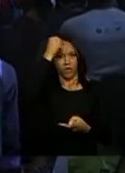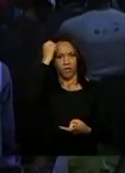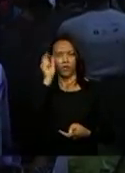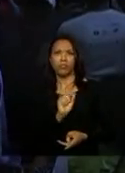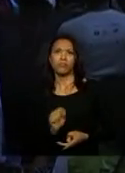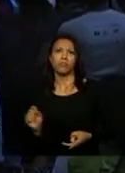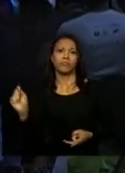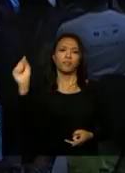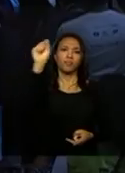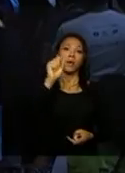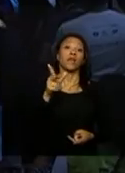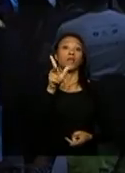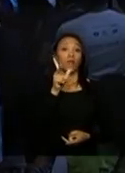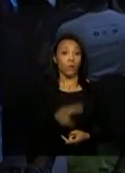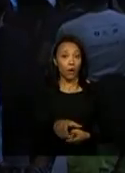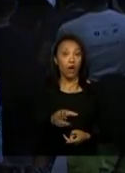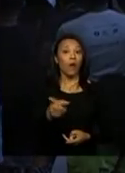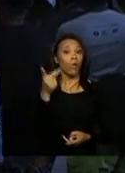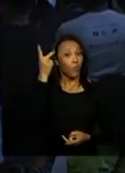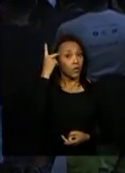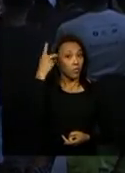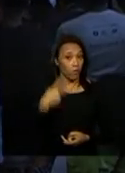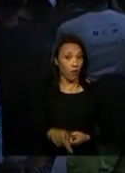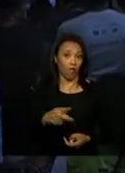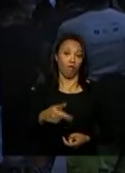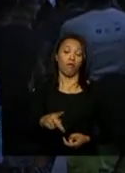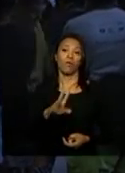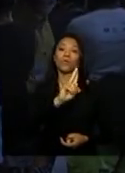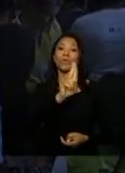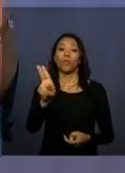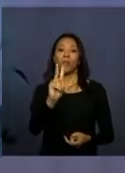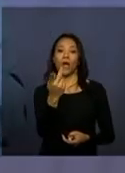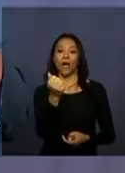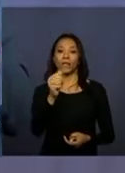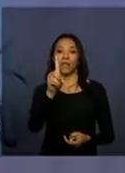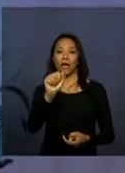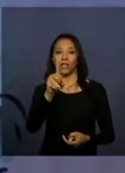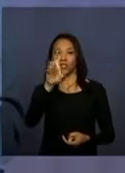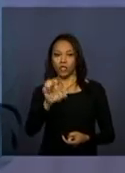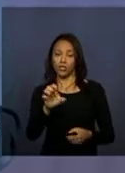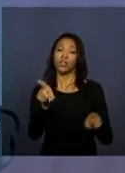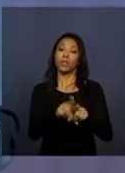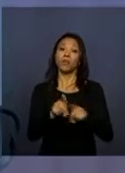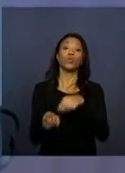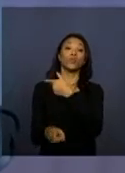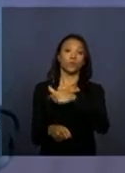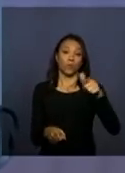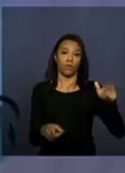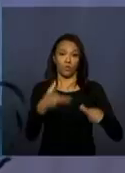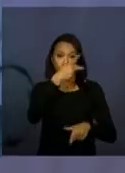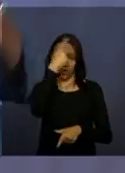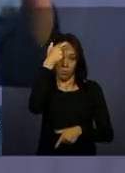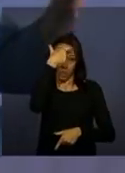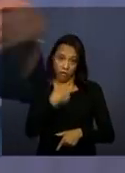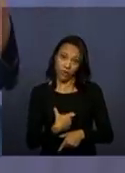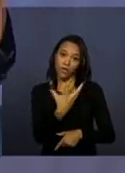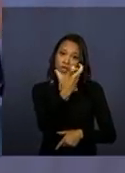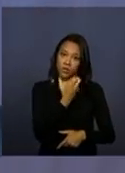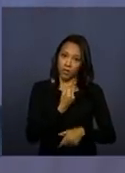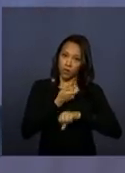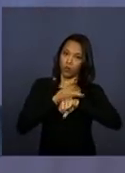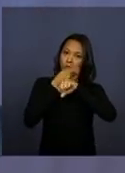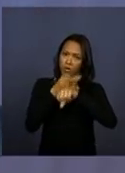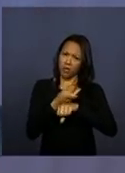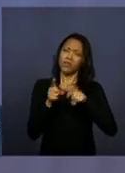o prefeito Fernando Haddad, como os prefeitos aqui que receberam os prêmios e como